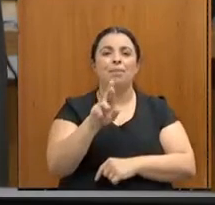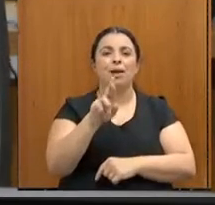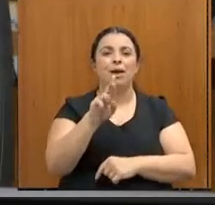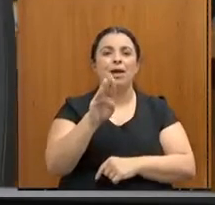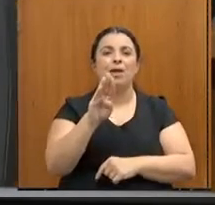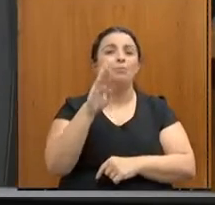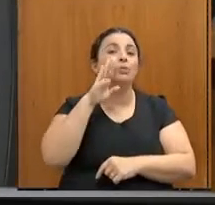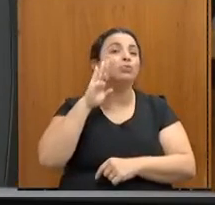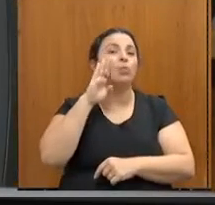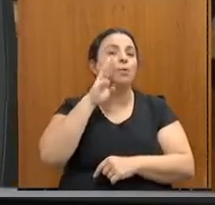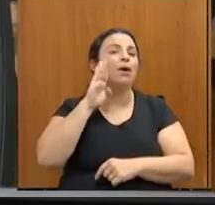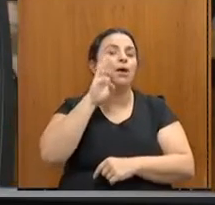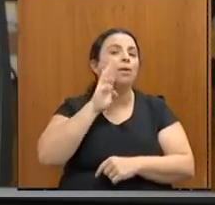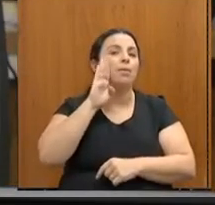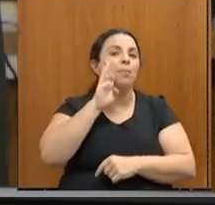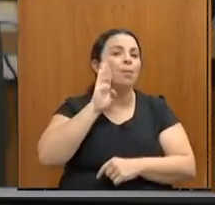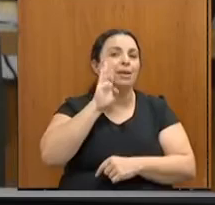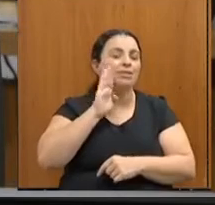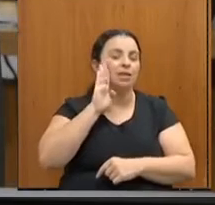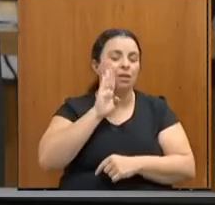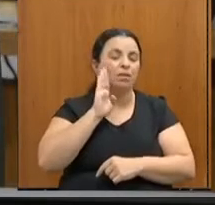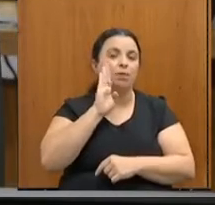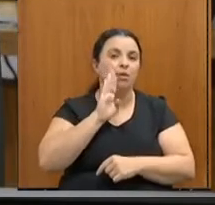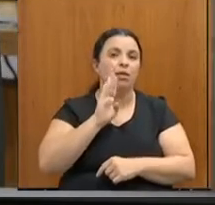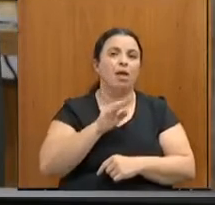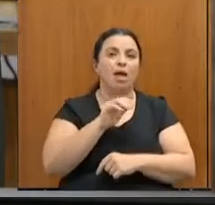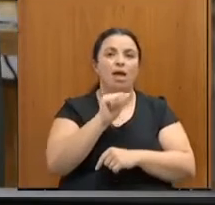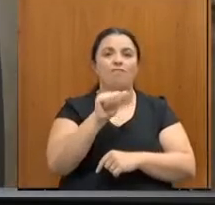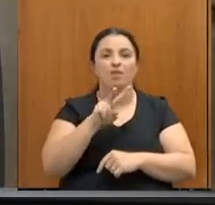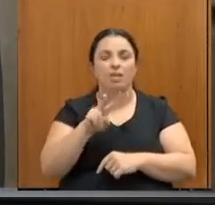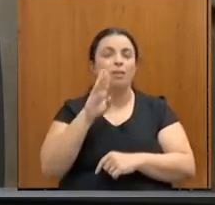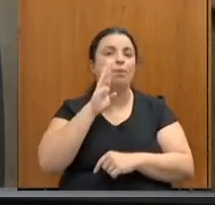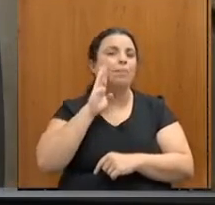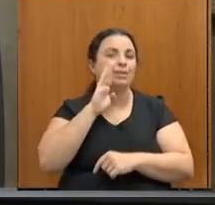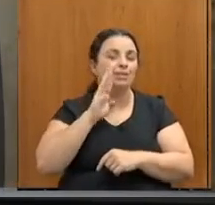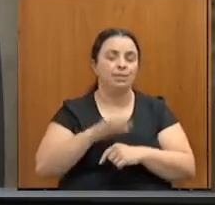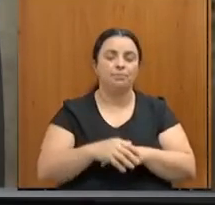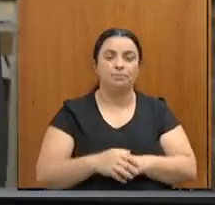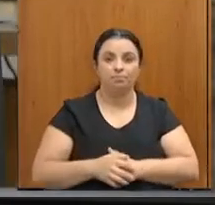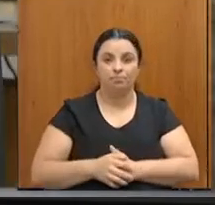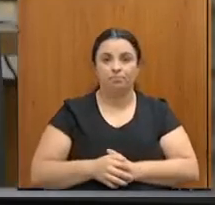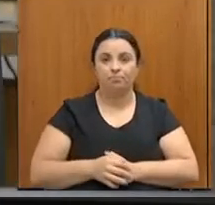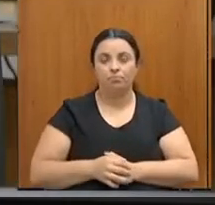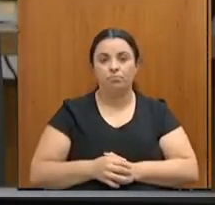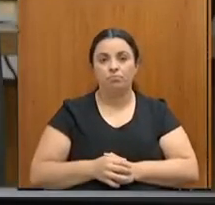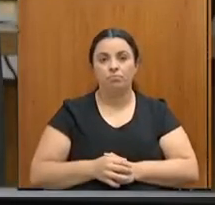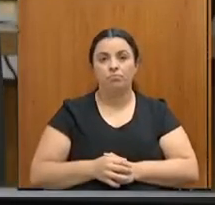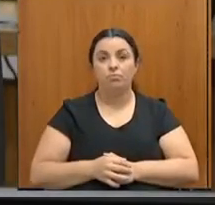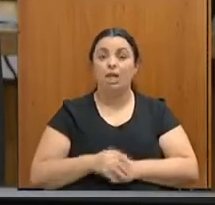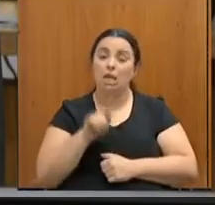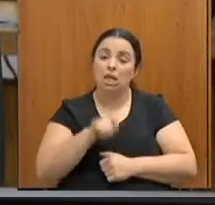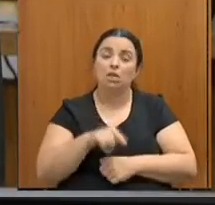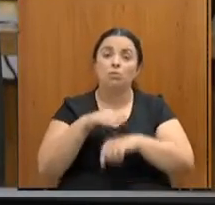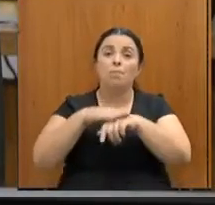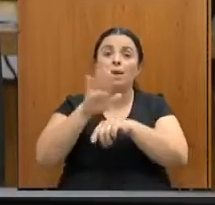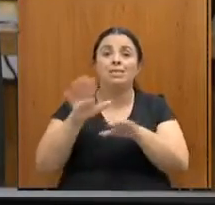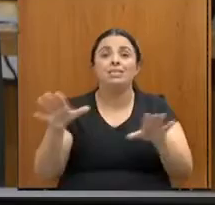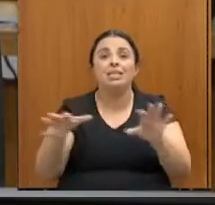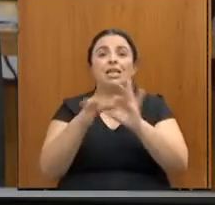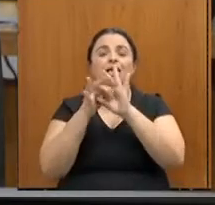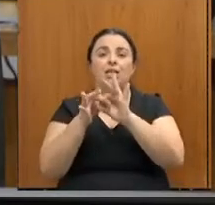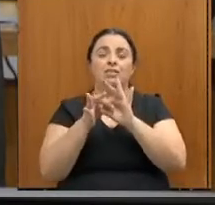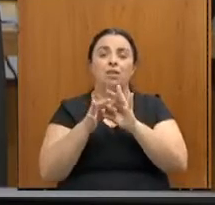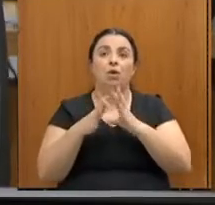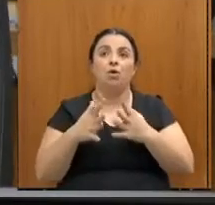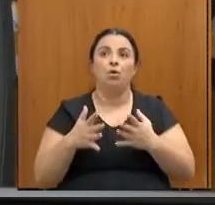nos gera muito mais integração é in concreto do ponto de vista mais de buscar